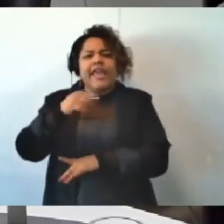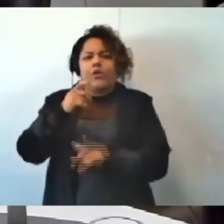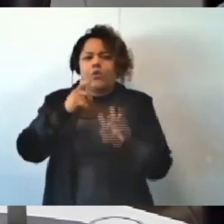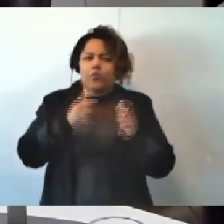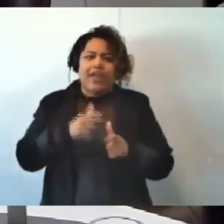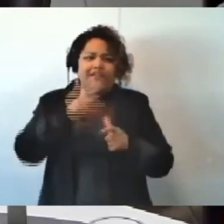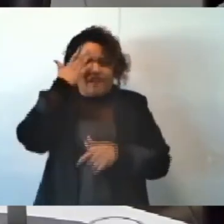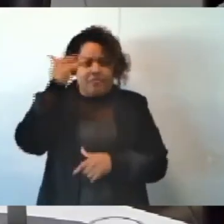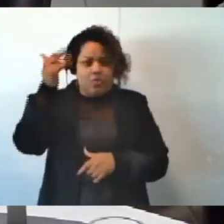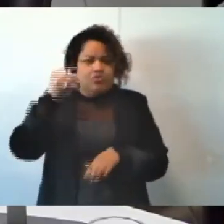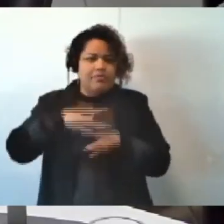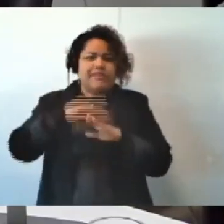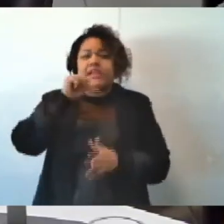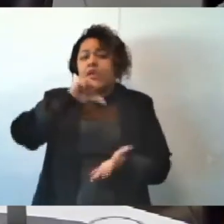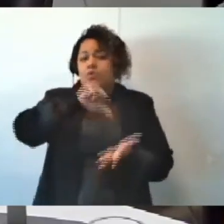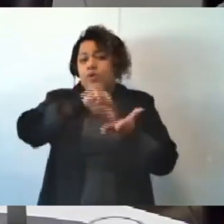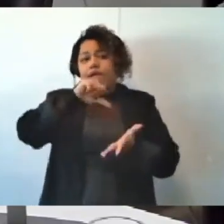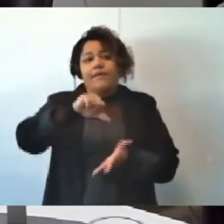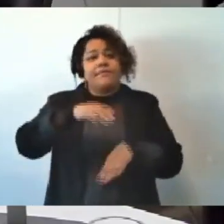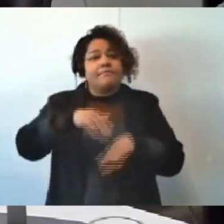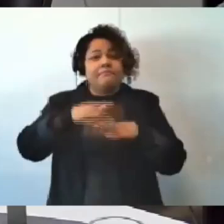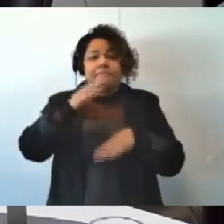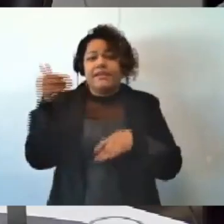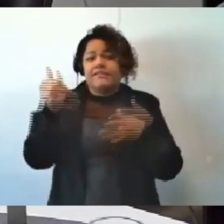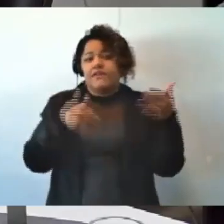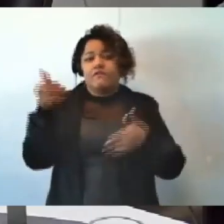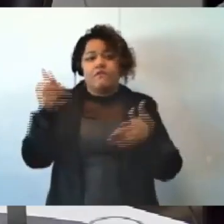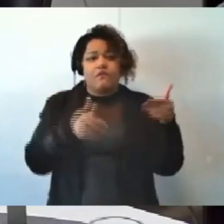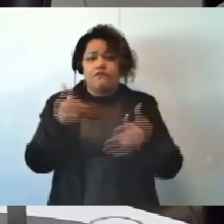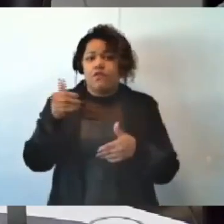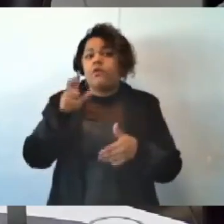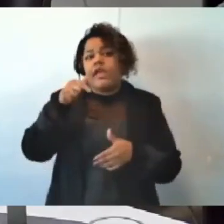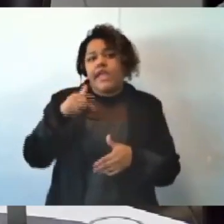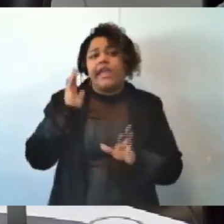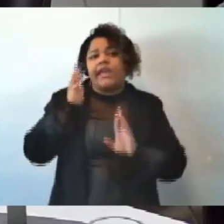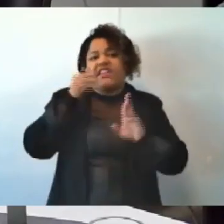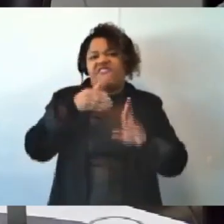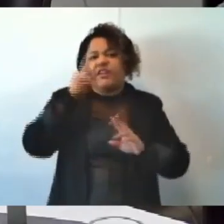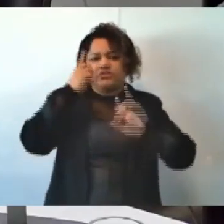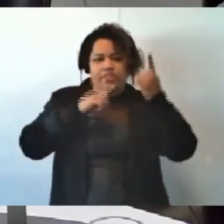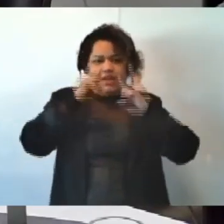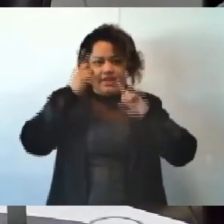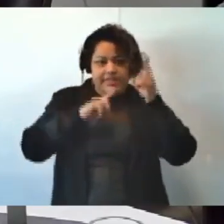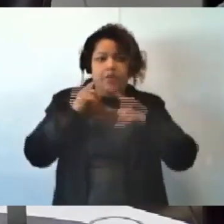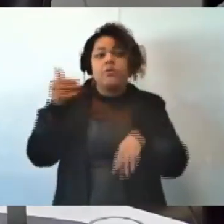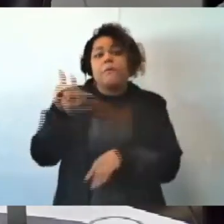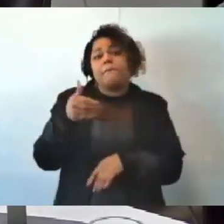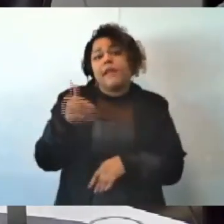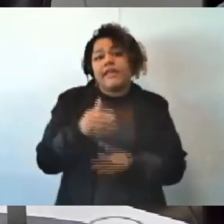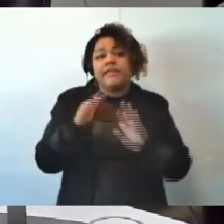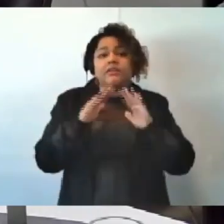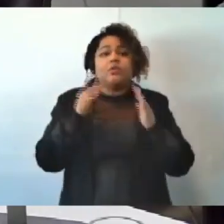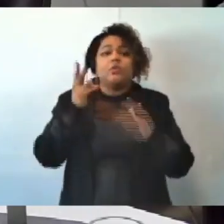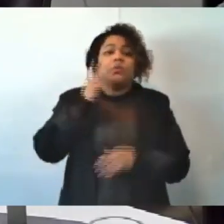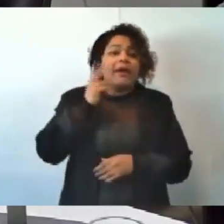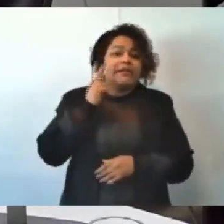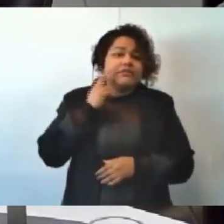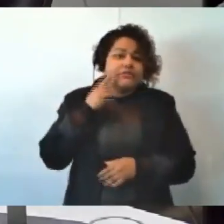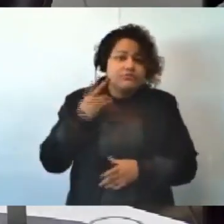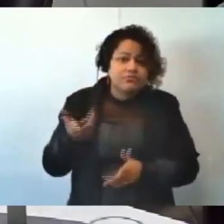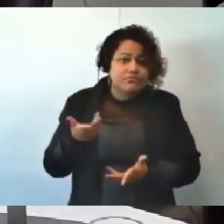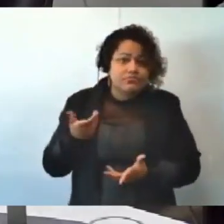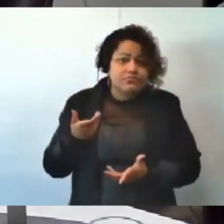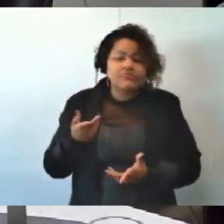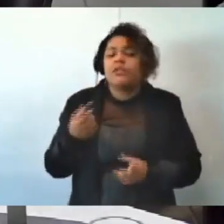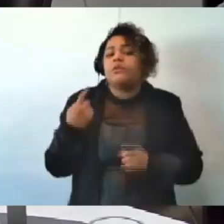vai ser referência para as pessoas irem no barzinho. Porque, a longo prazo, melhor, já tem no curto prazo,